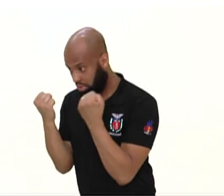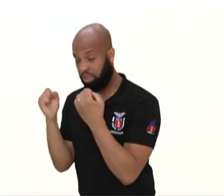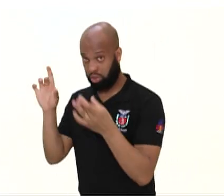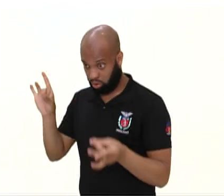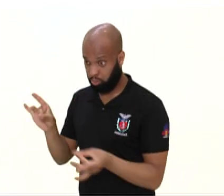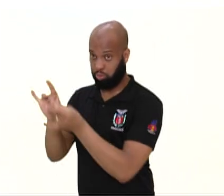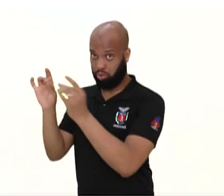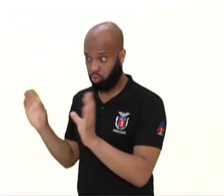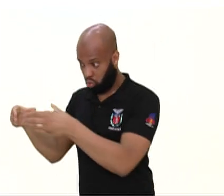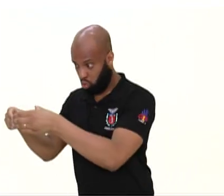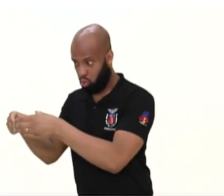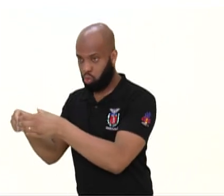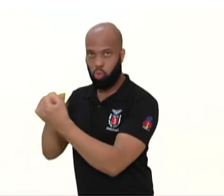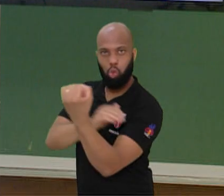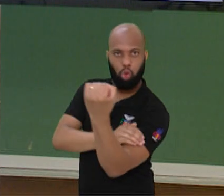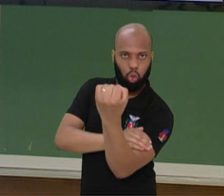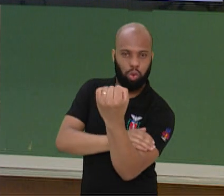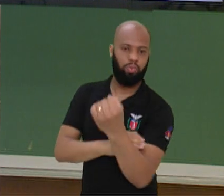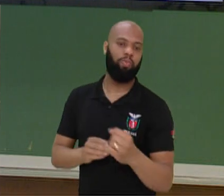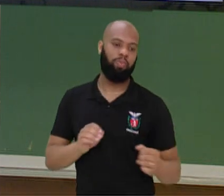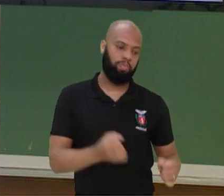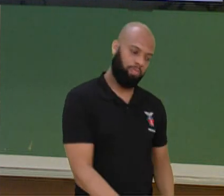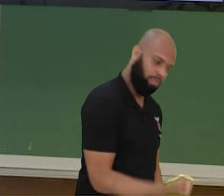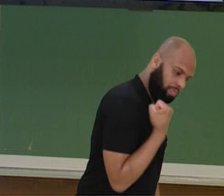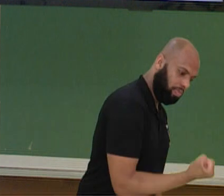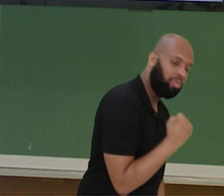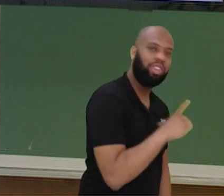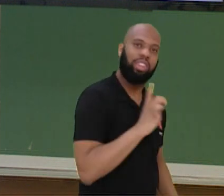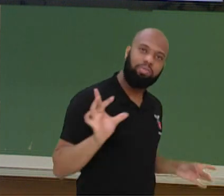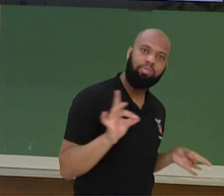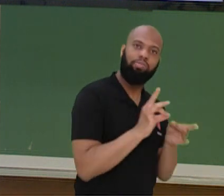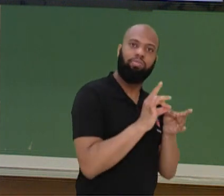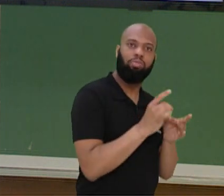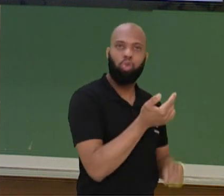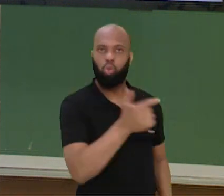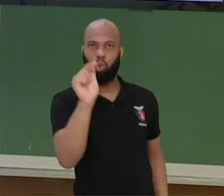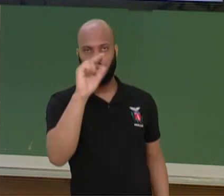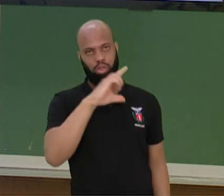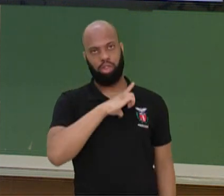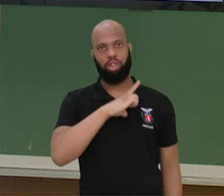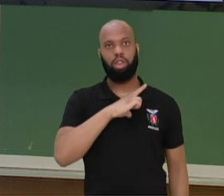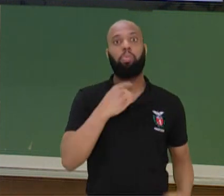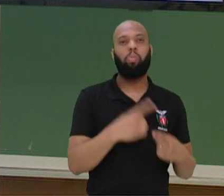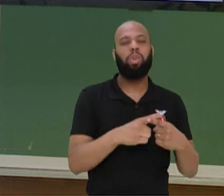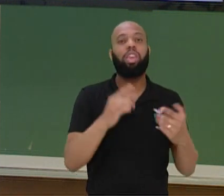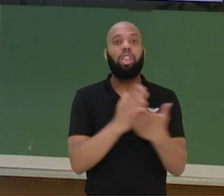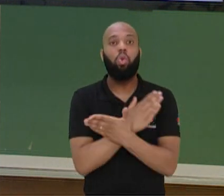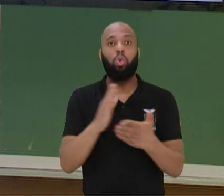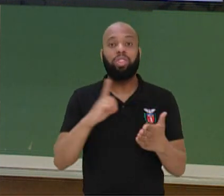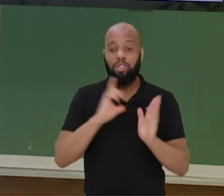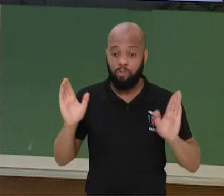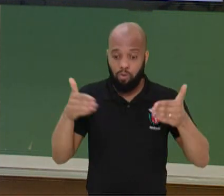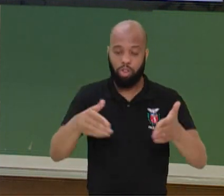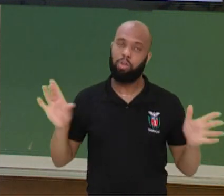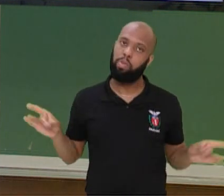alguns exercícios, eles têm a ativação de uma quantidade maior de músculos e outros exercícios uma quantidade